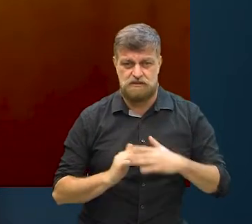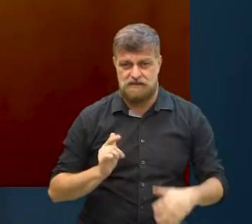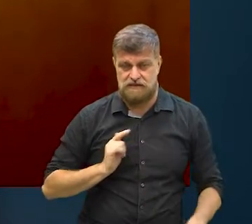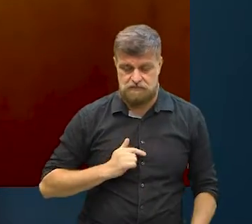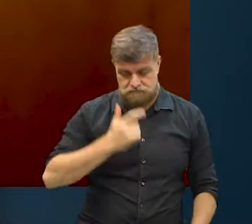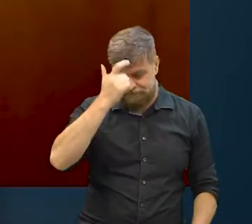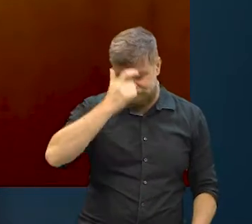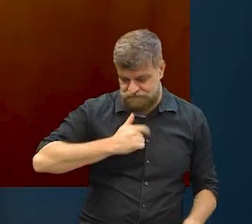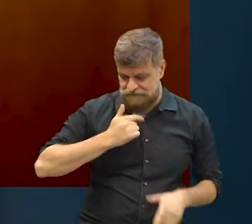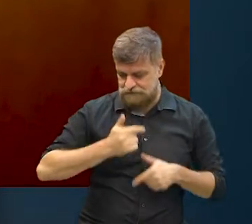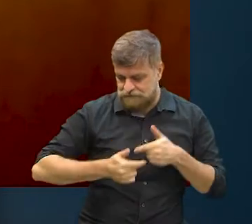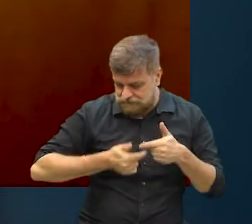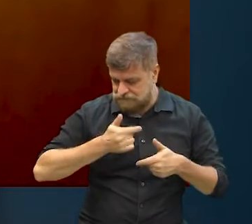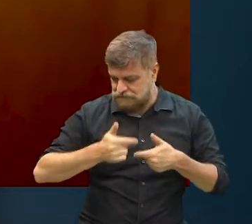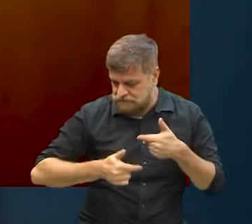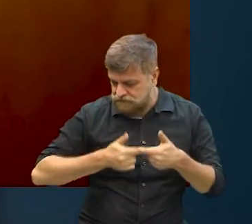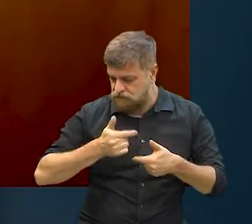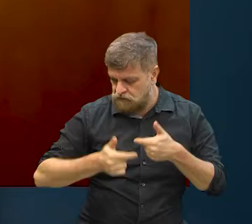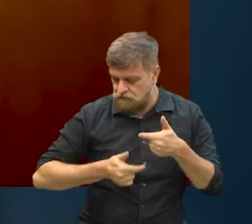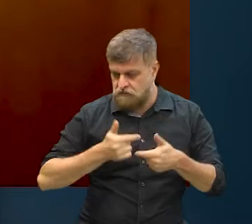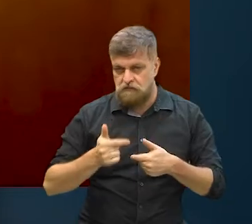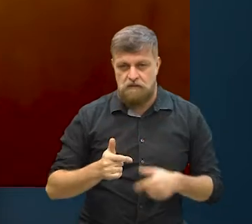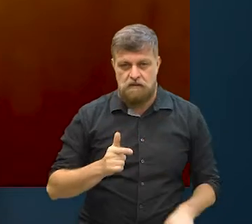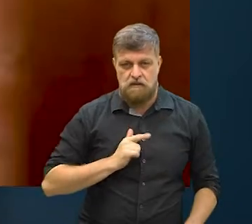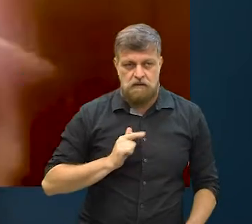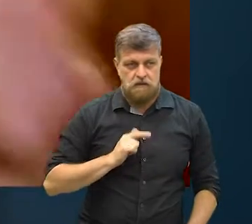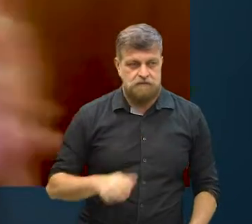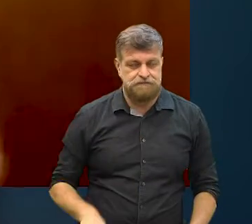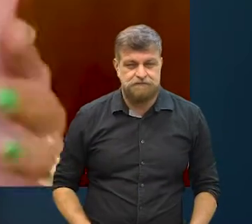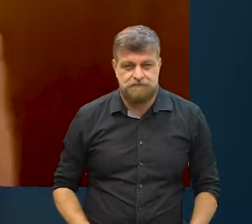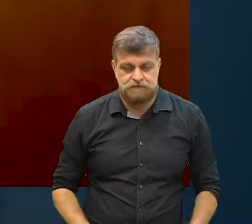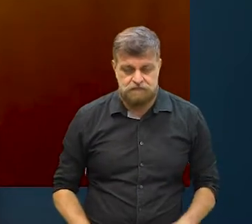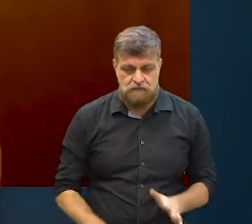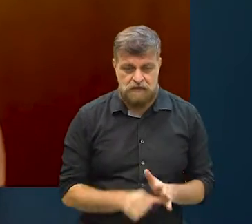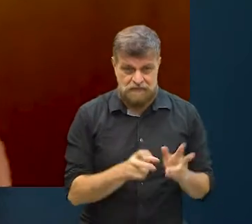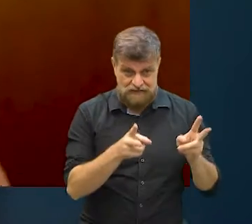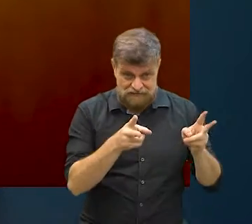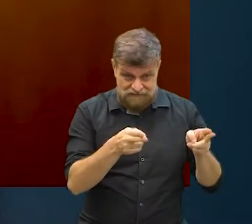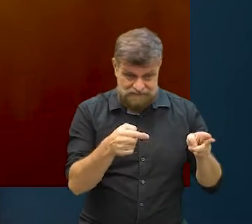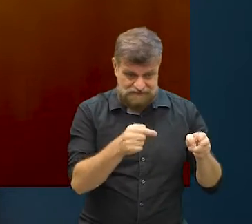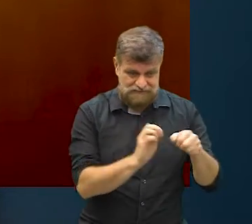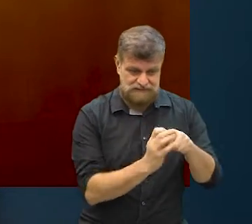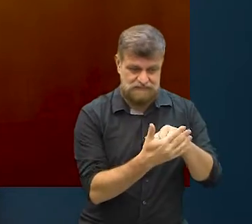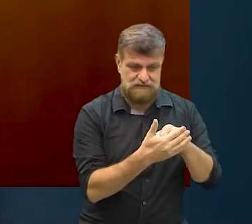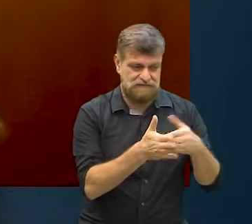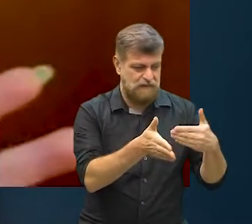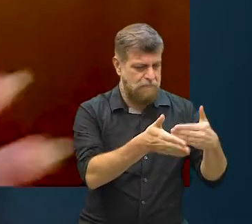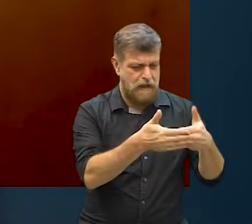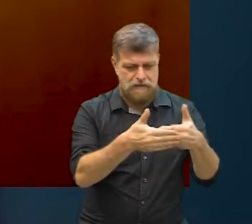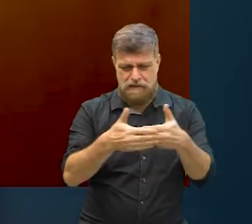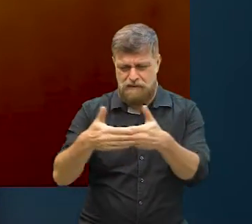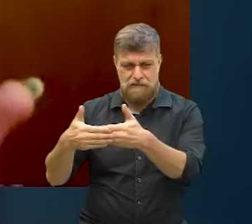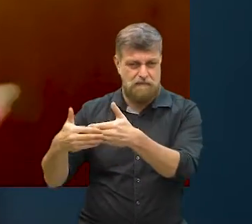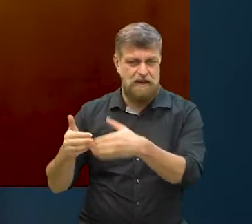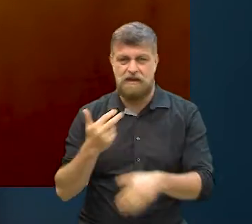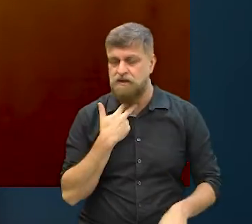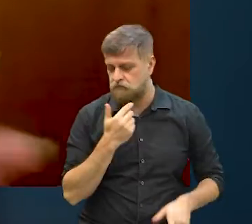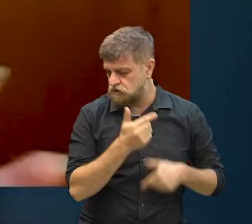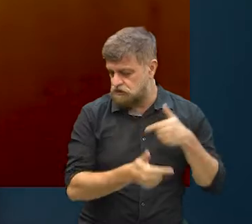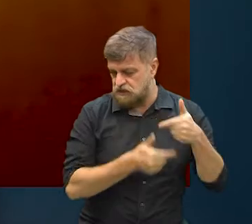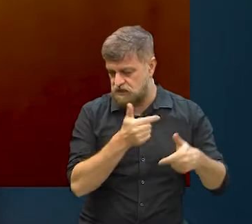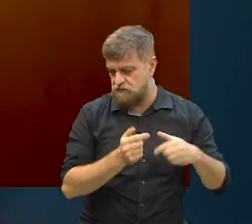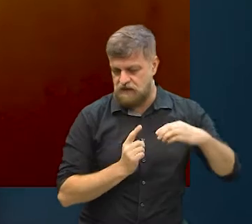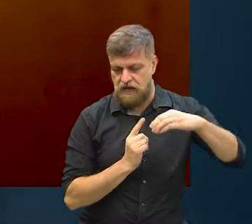eu podia chegar, né? Então, aí chegou na primeira fase da pandemia, teve que fechar tudo,